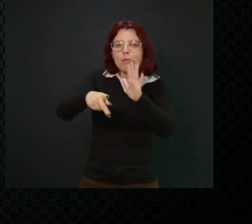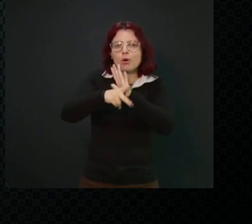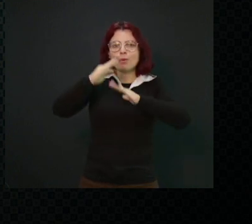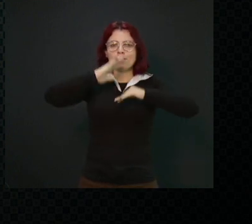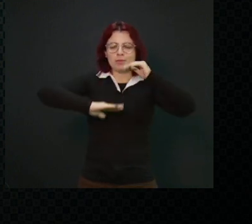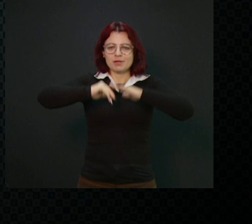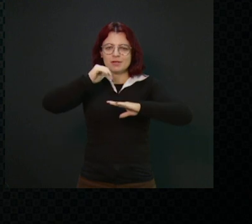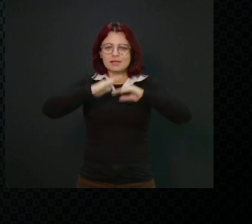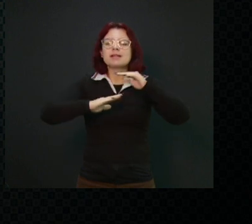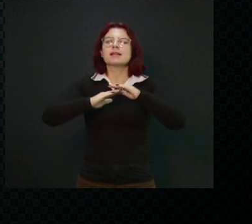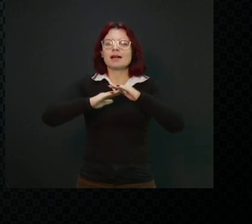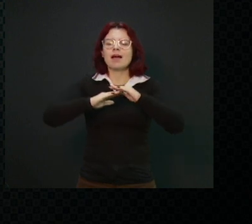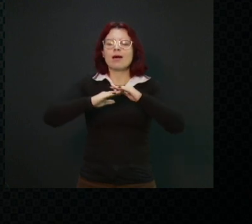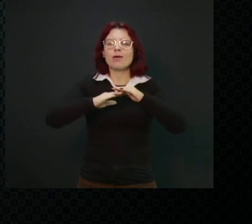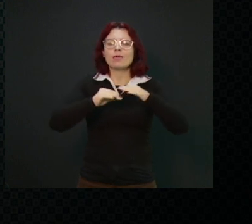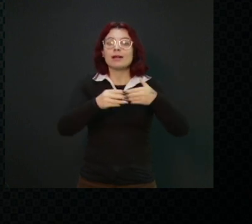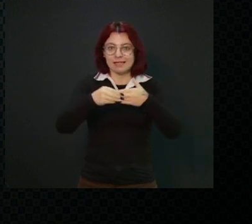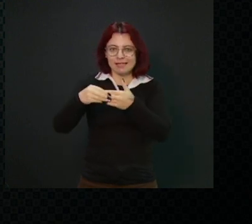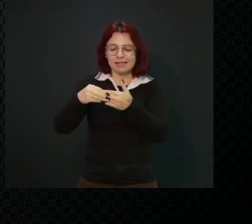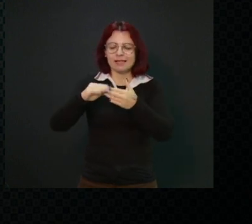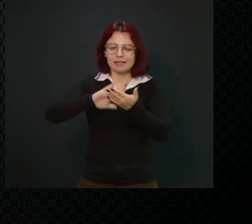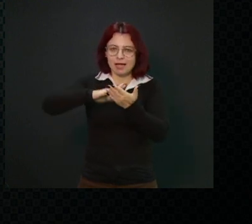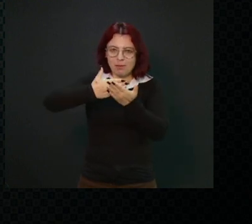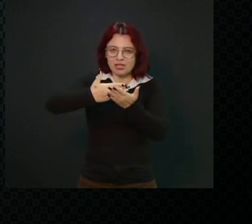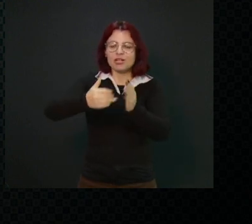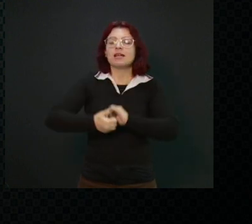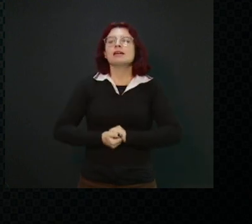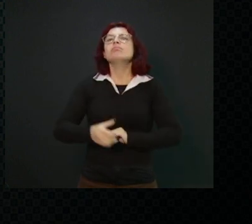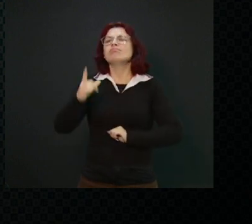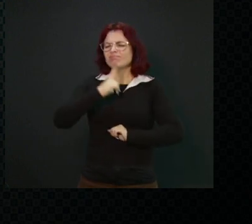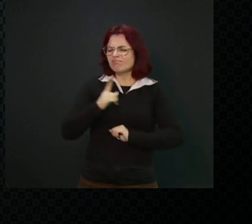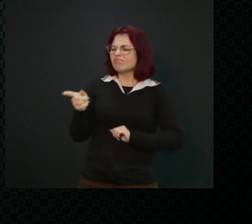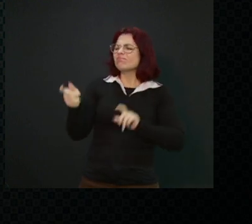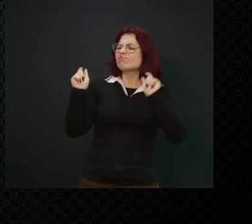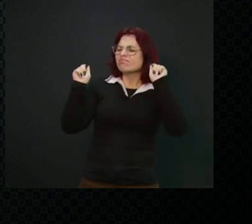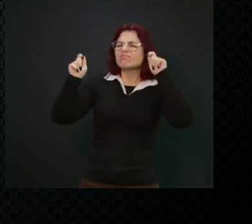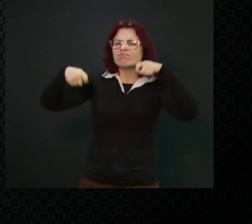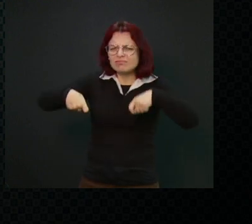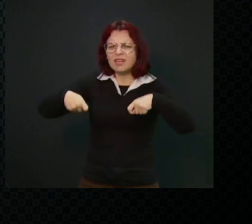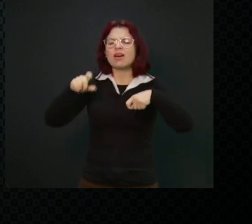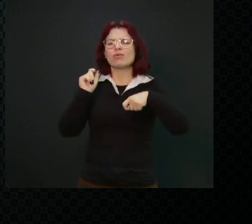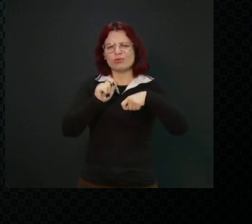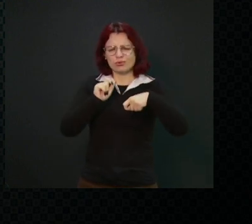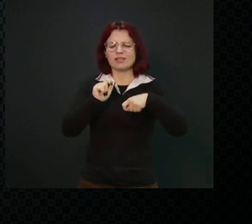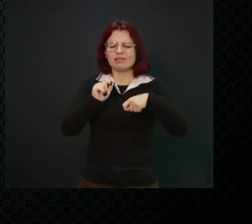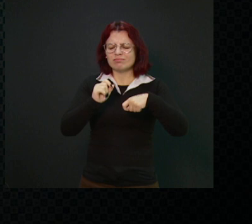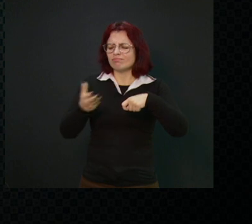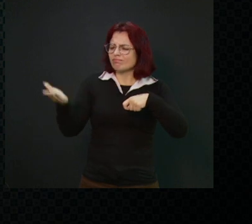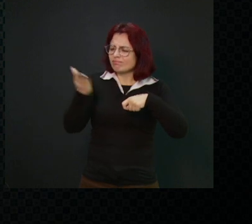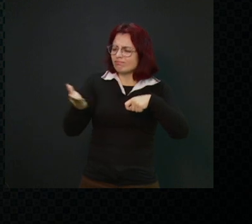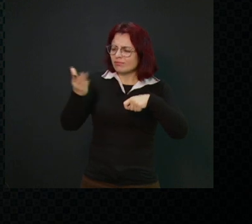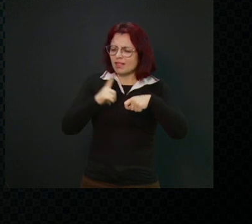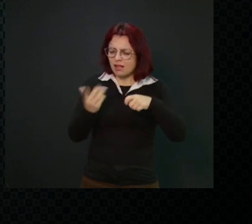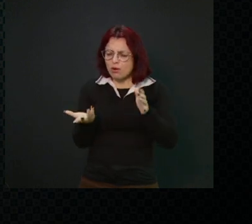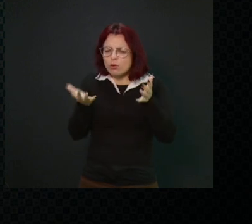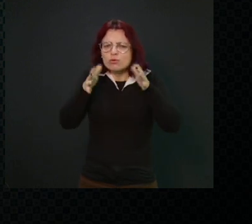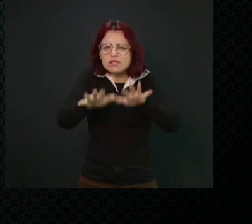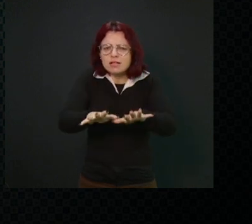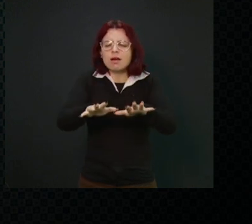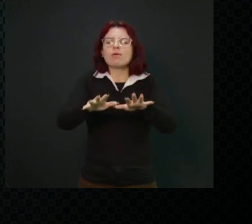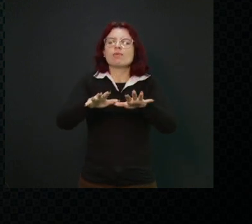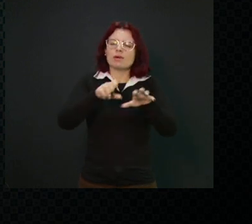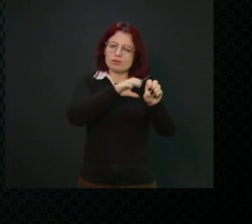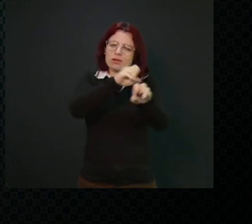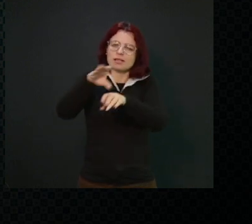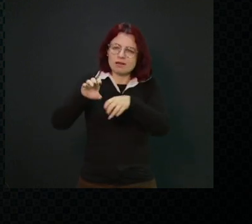guia e intérprete, é possível sim que essa pessoa esteja incluída na educação formal,